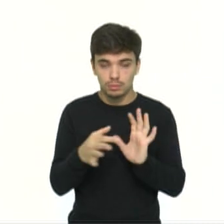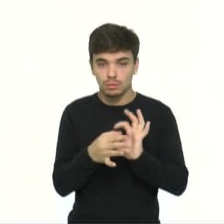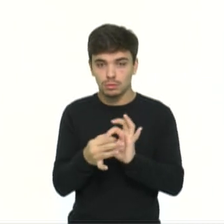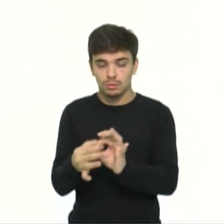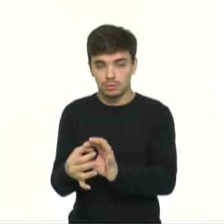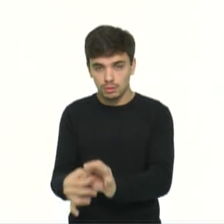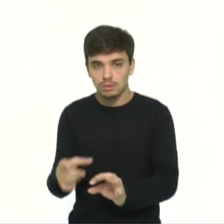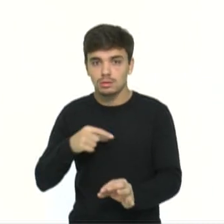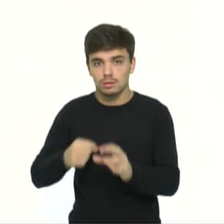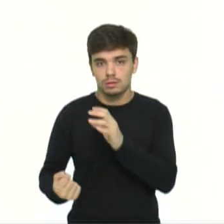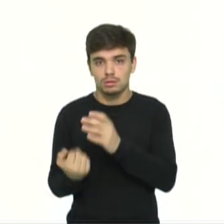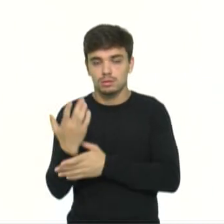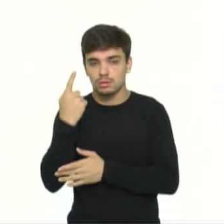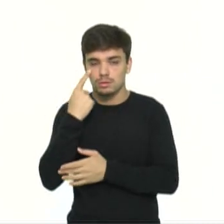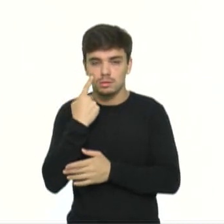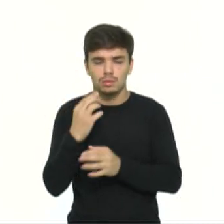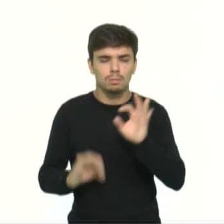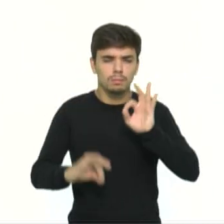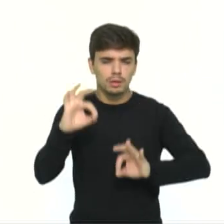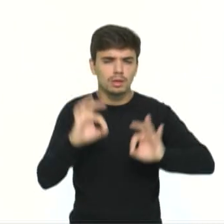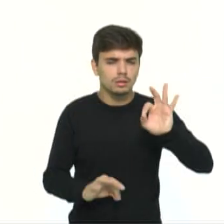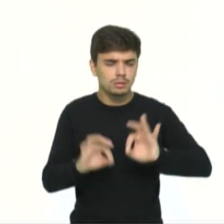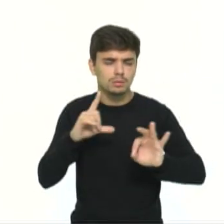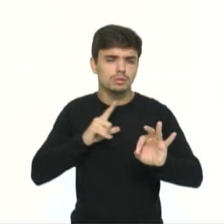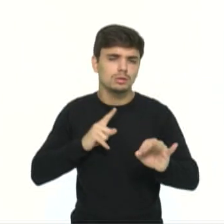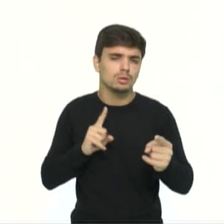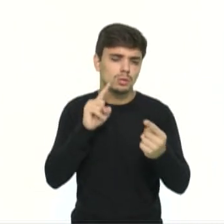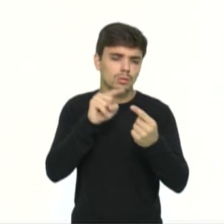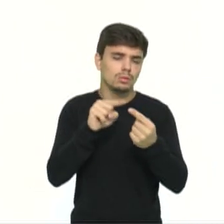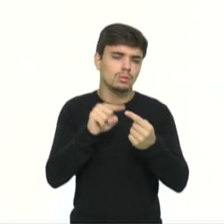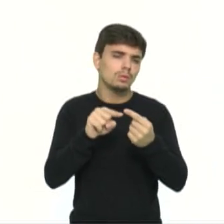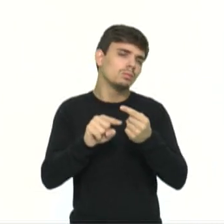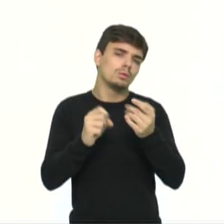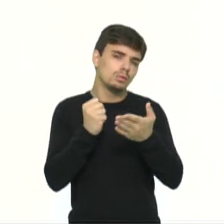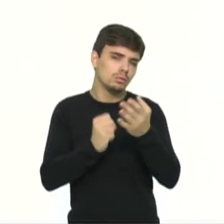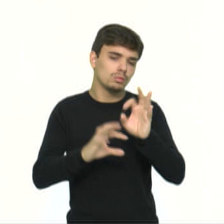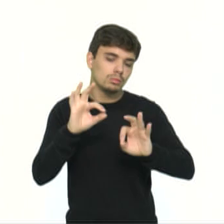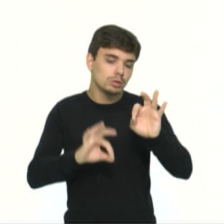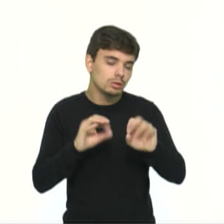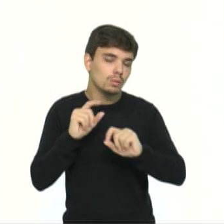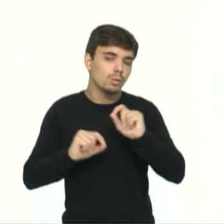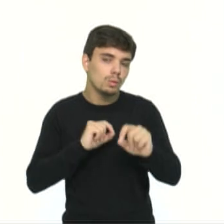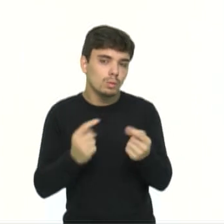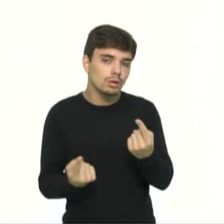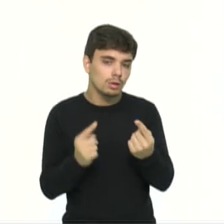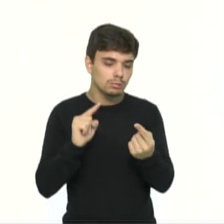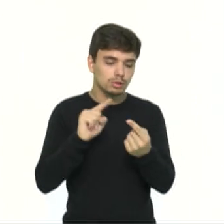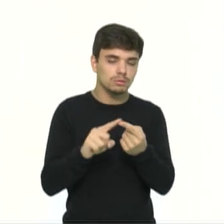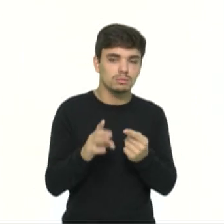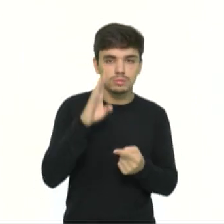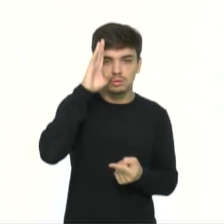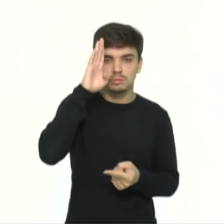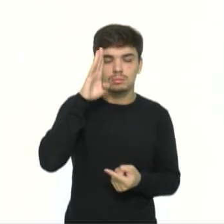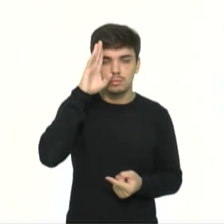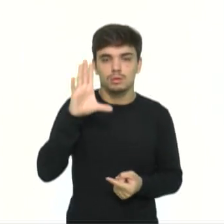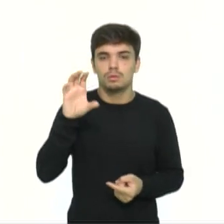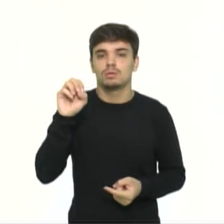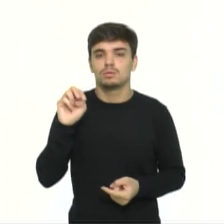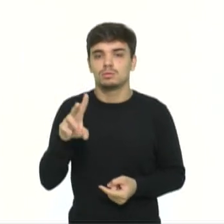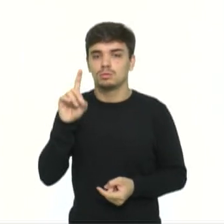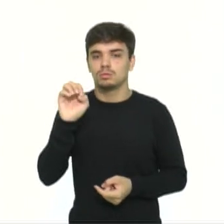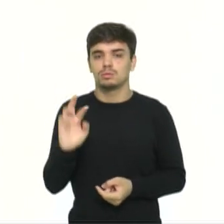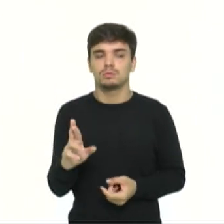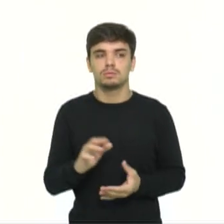criada, a referida operação tinha o objetivo de coordenar o quê? Qual era o objetivo principal da Operação Condor,